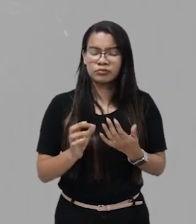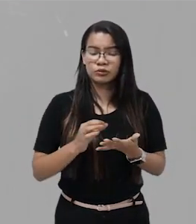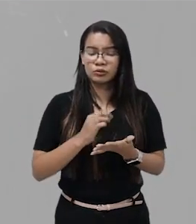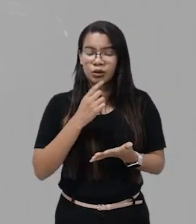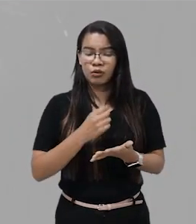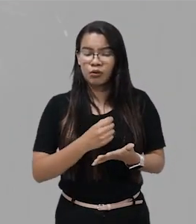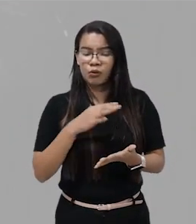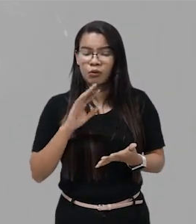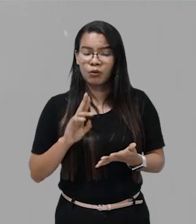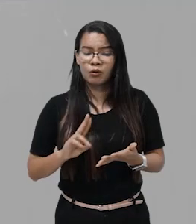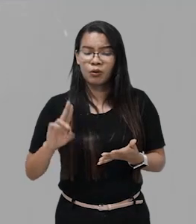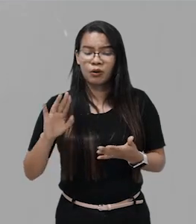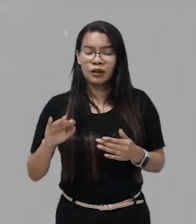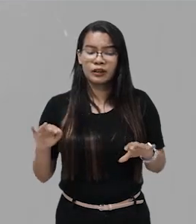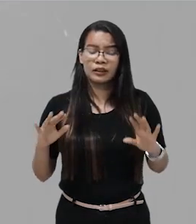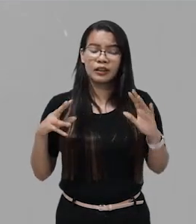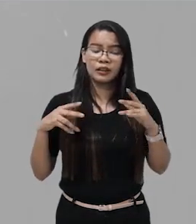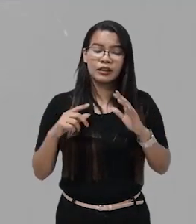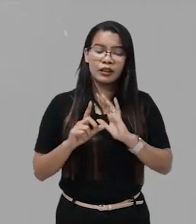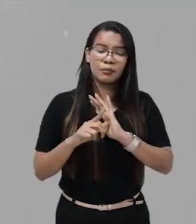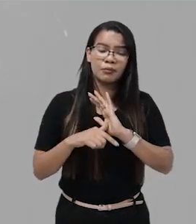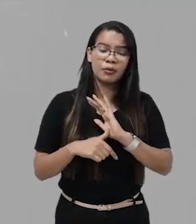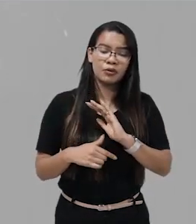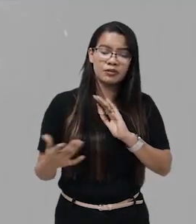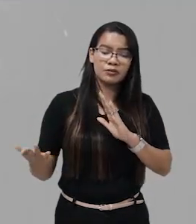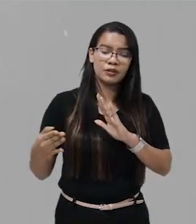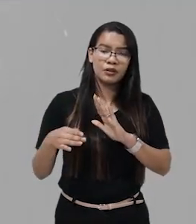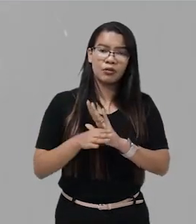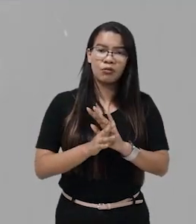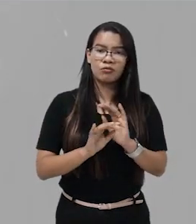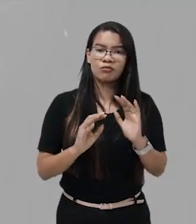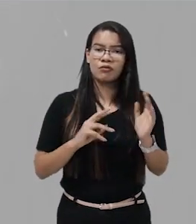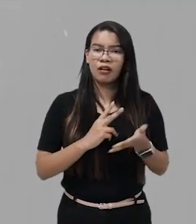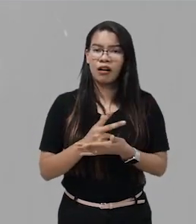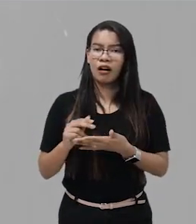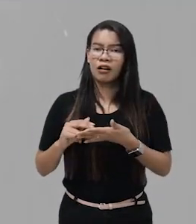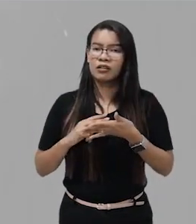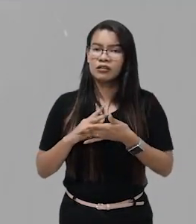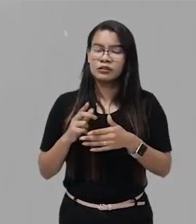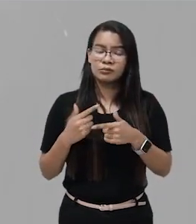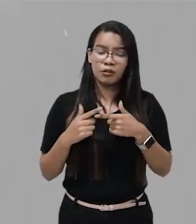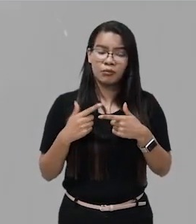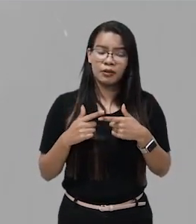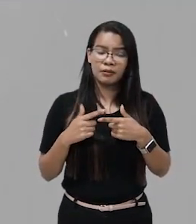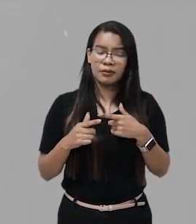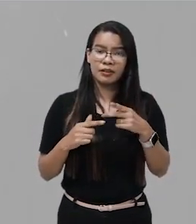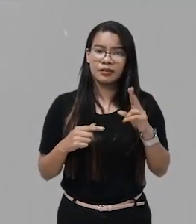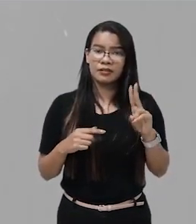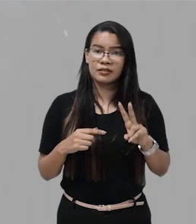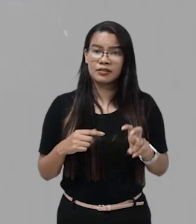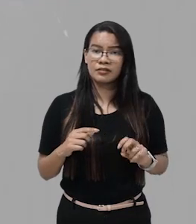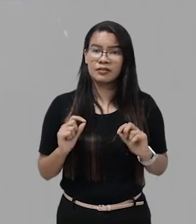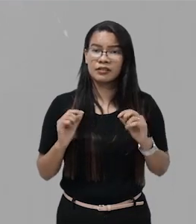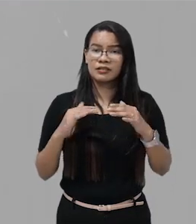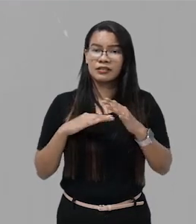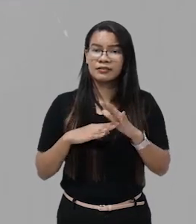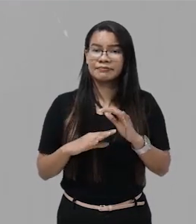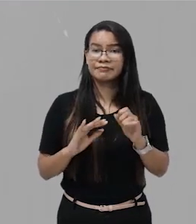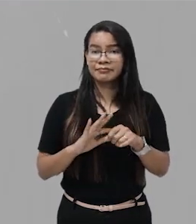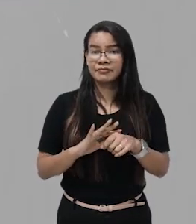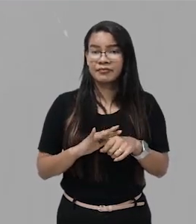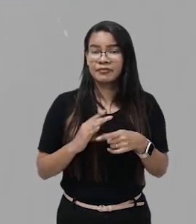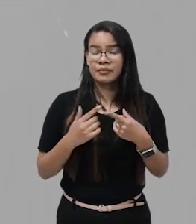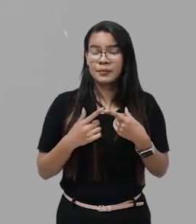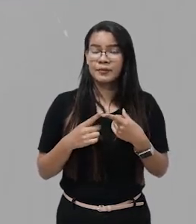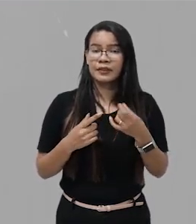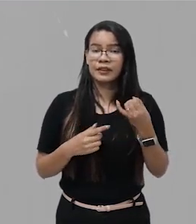vem toda uma série de problemas, aqui ela está com a aparência até de doente. Com certeza, se ela fez o abuso de diversas doenças, ela pode ter